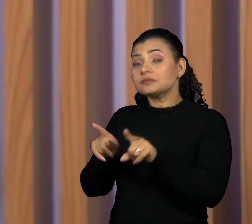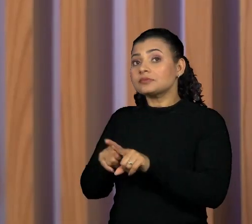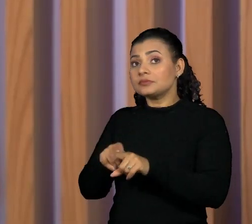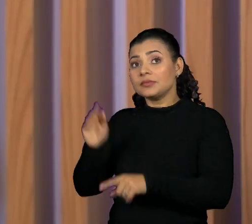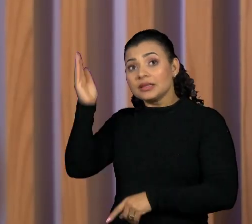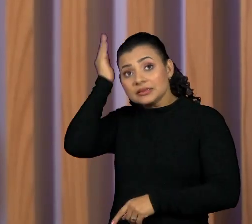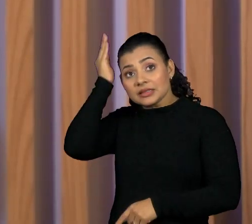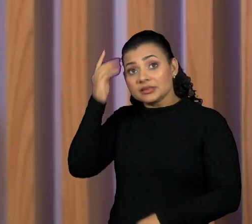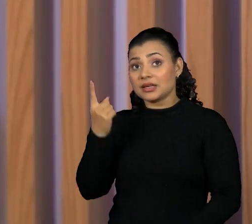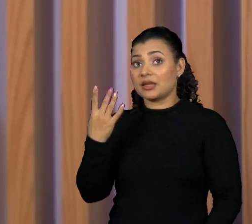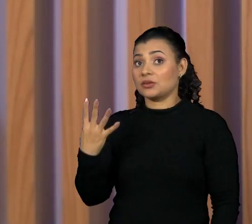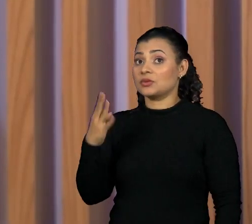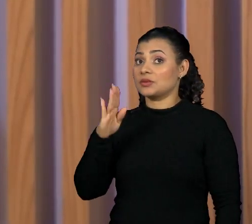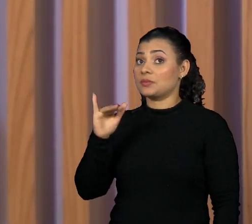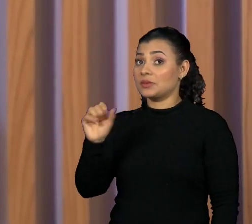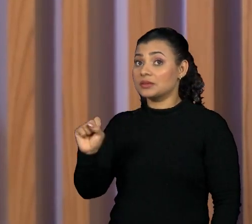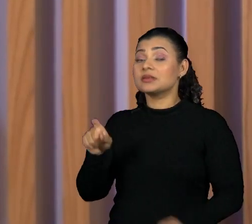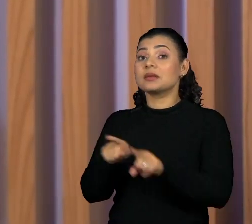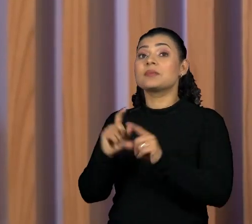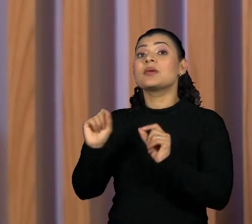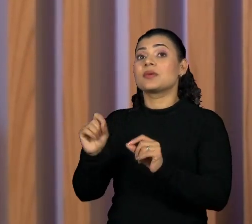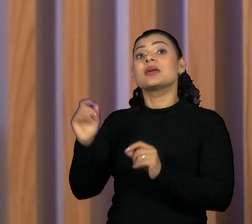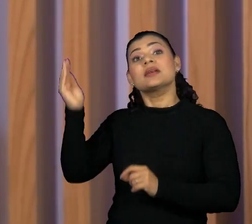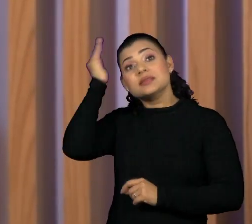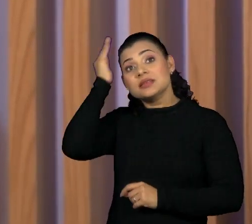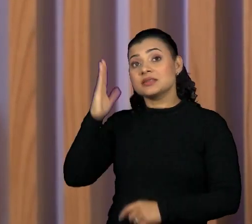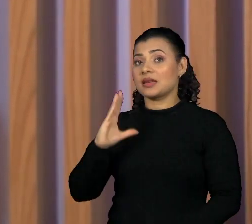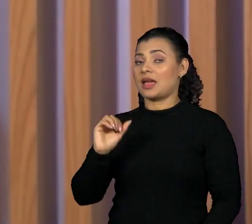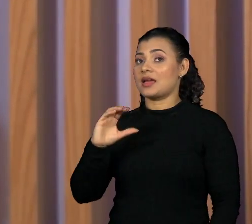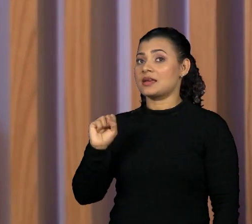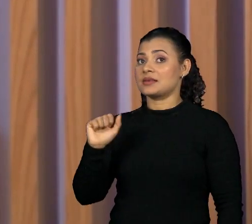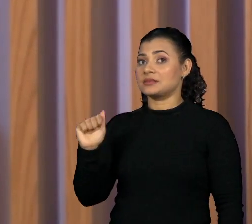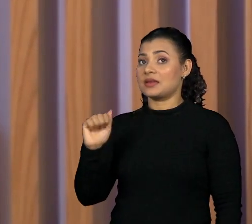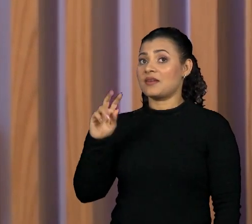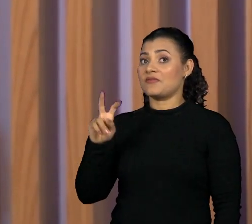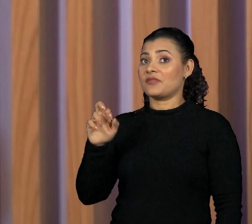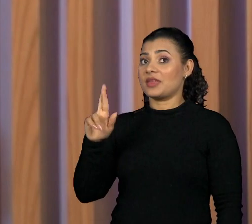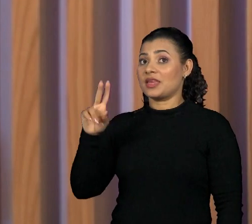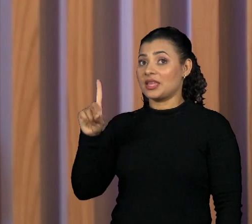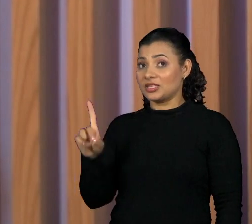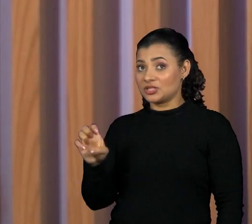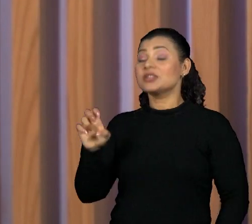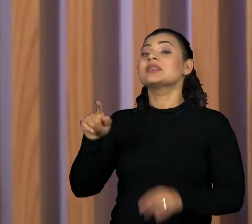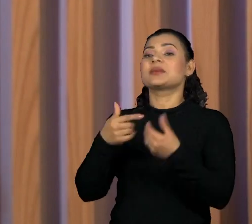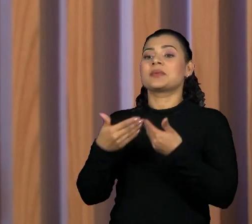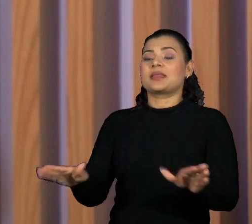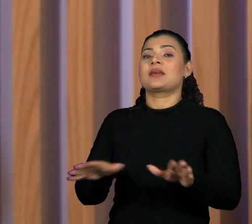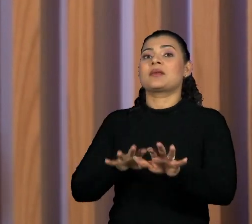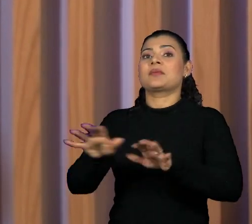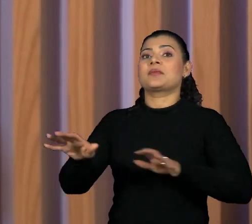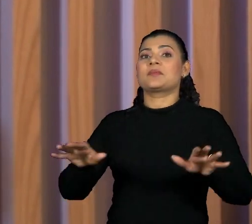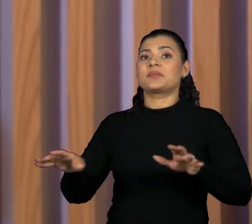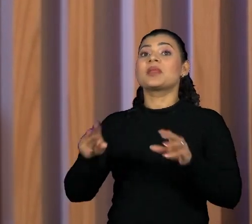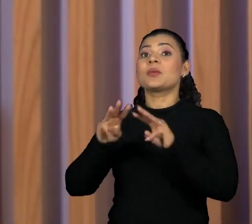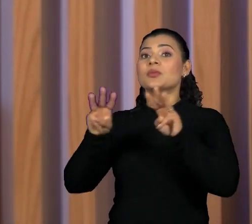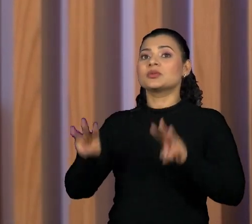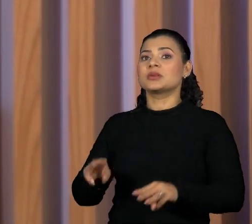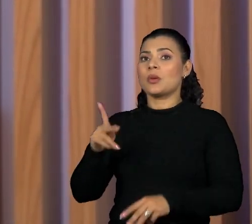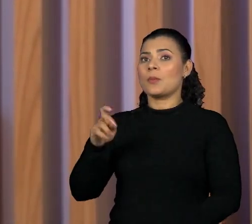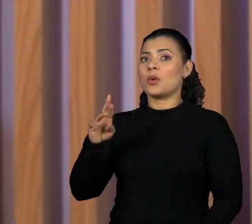SESC 14 Bis, esse ano a gente começa o SESC Casa Verde, que também abre com uma exposição no Museu do Pontal,